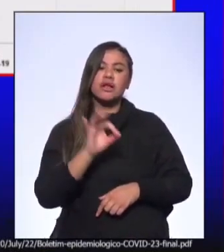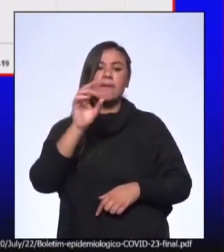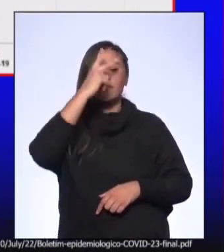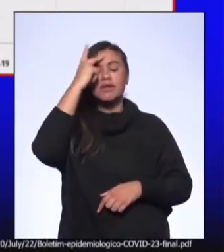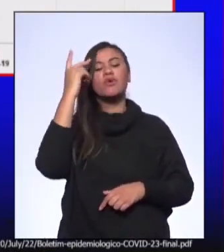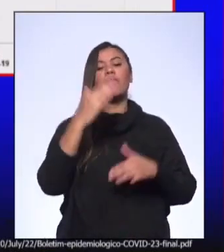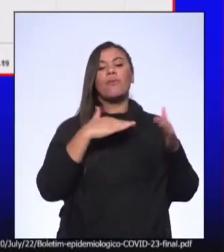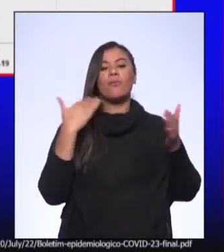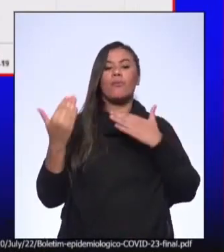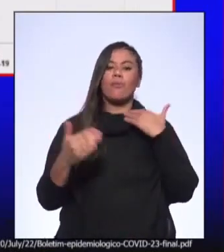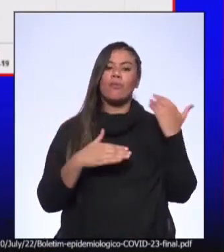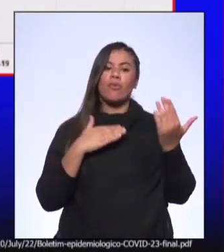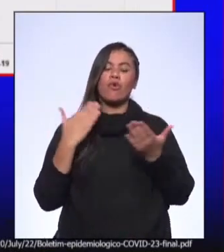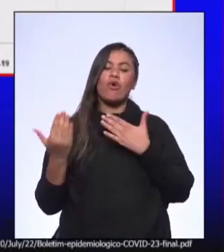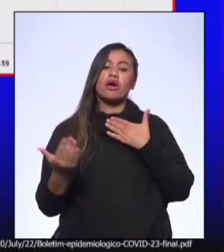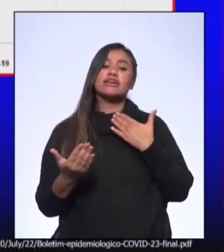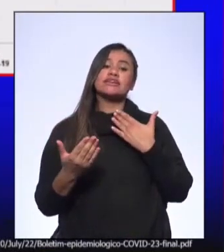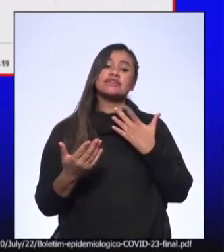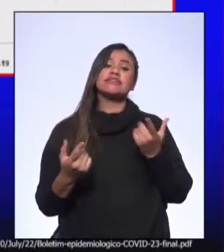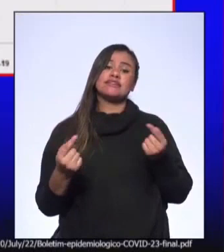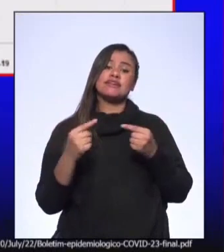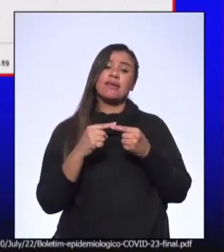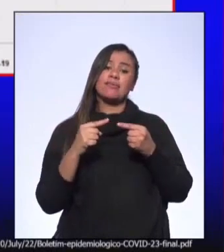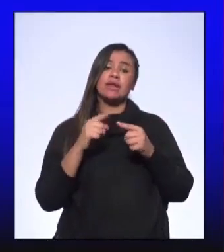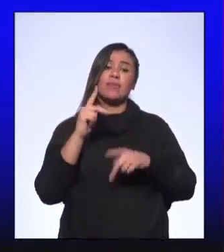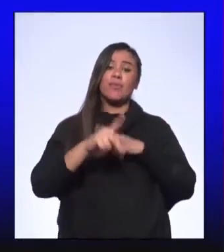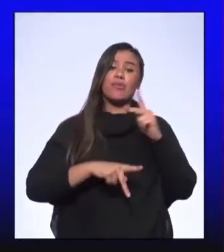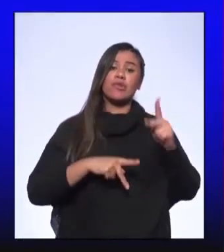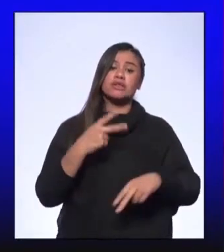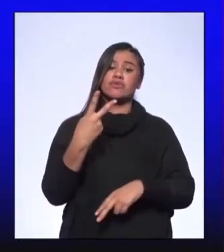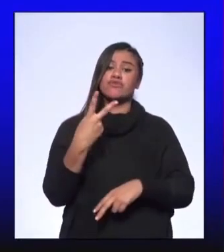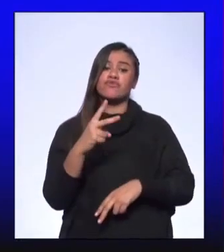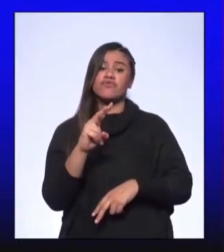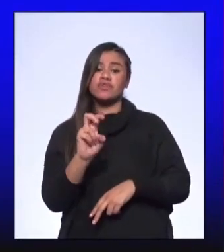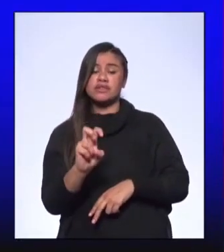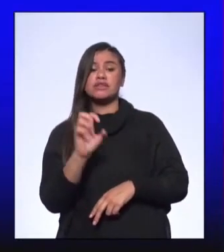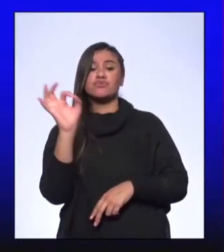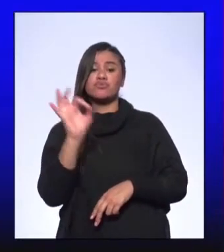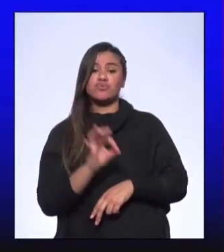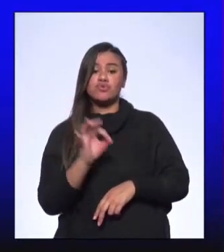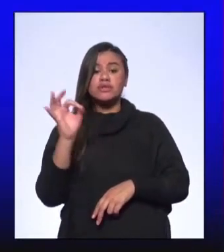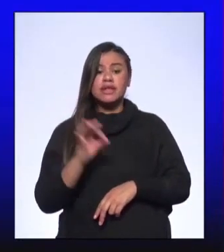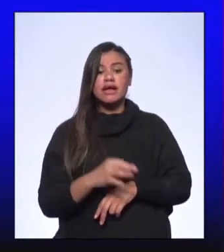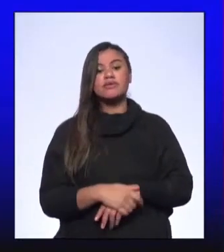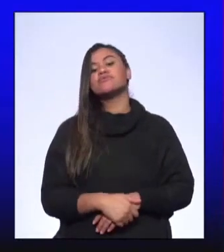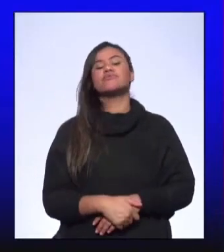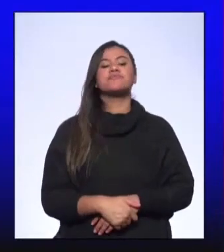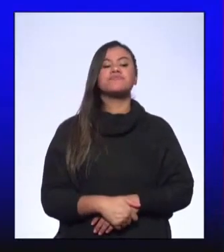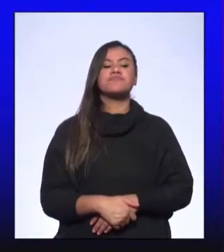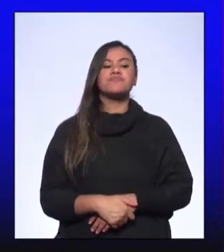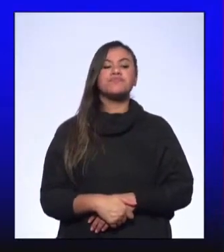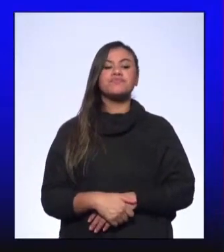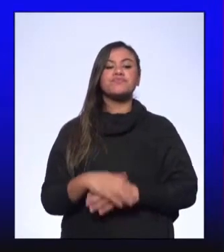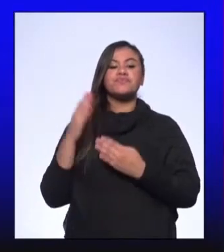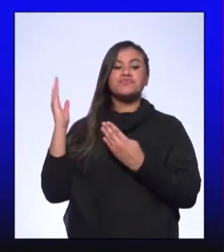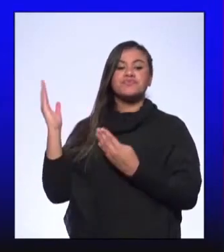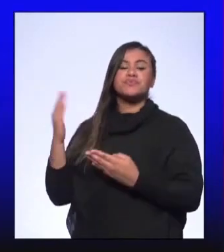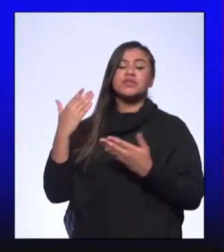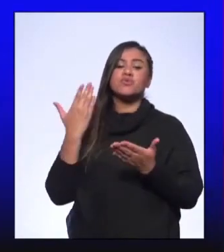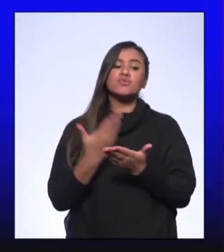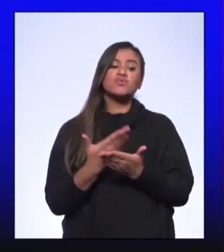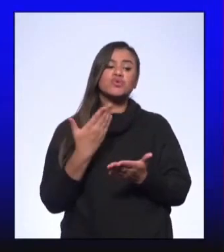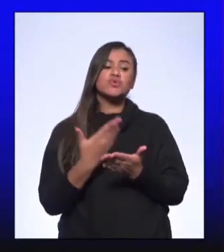respondem por mais de 20%, 25% da nossa população. Esse é um estudo que eu queria compartilhar com vocês